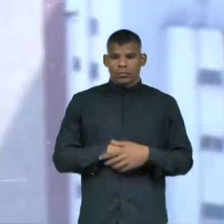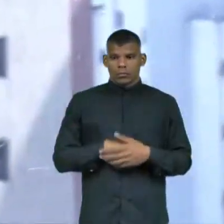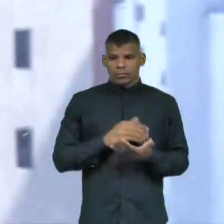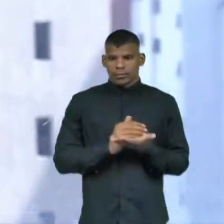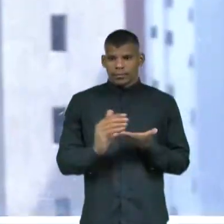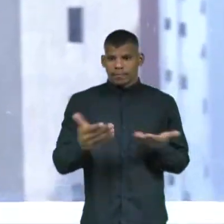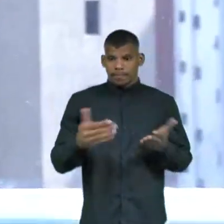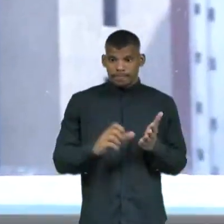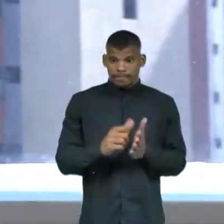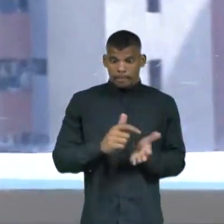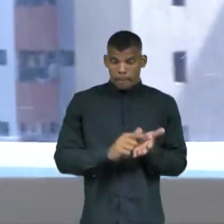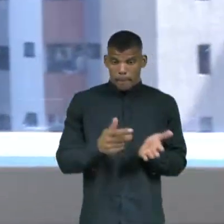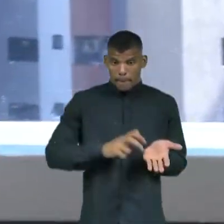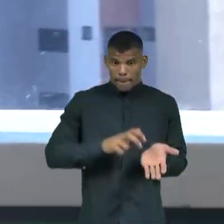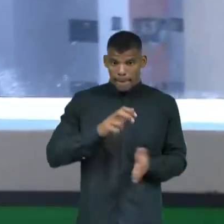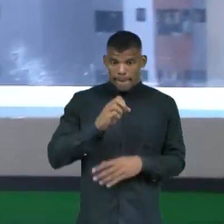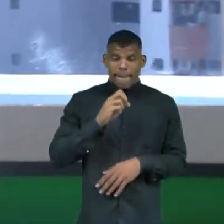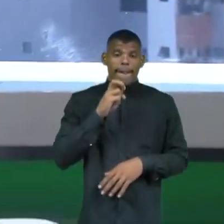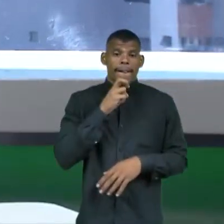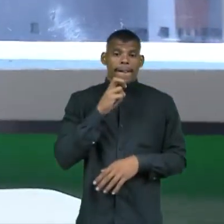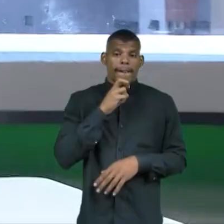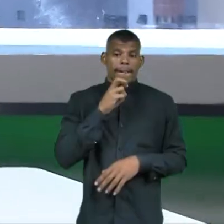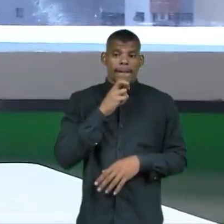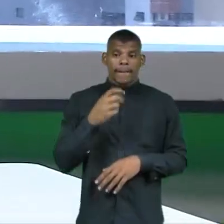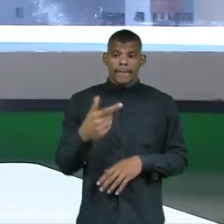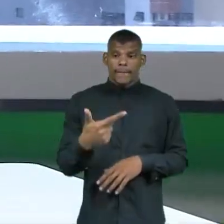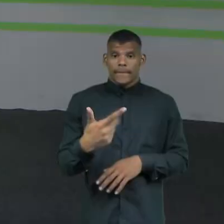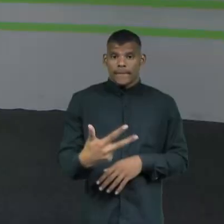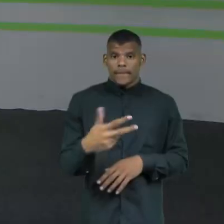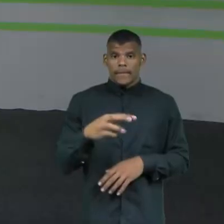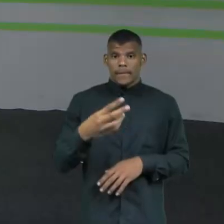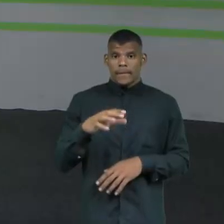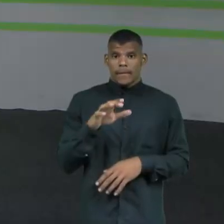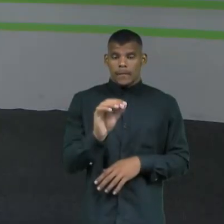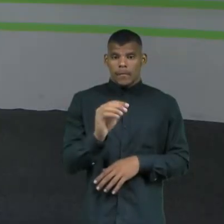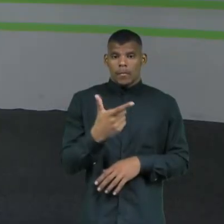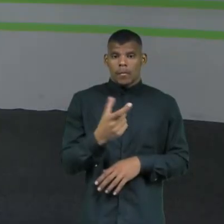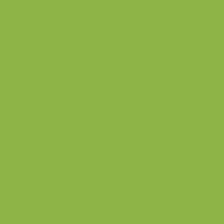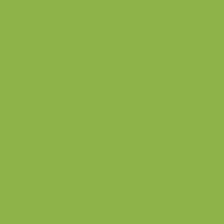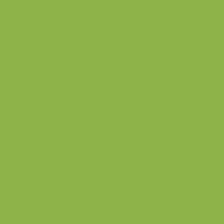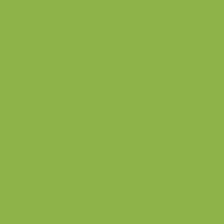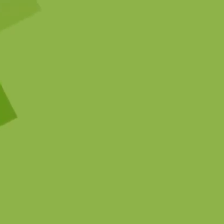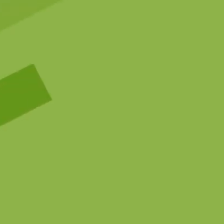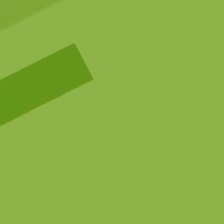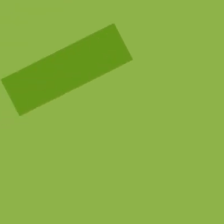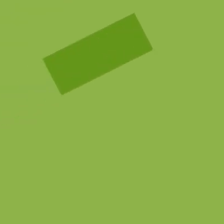primeiro expediente desta quinta-feira, 23 de março de 2023.